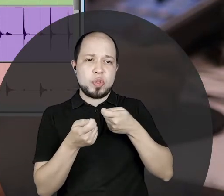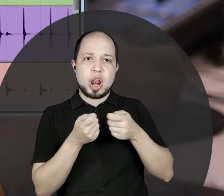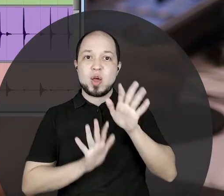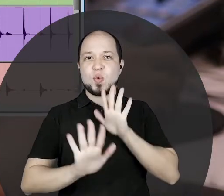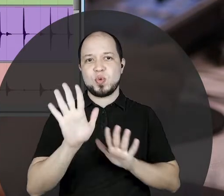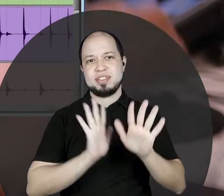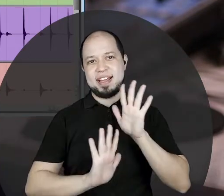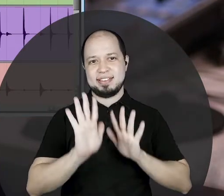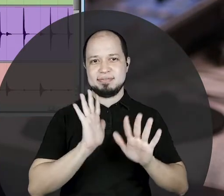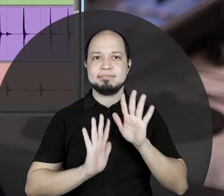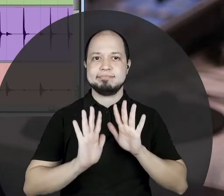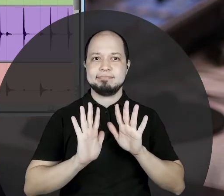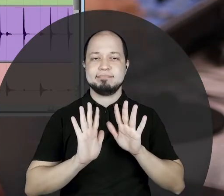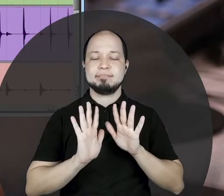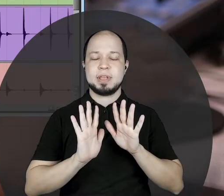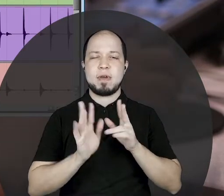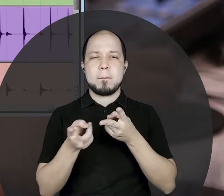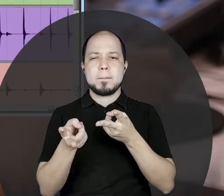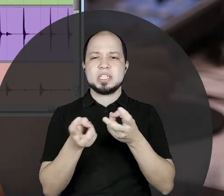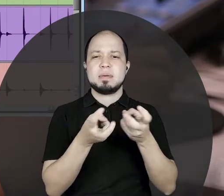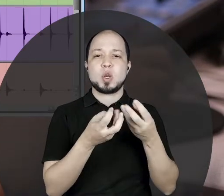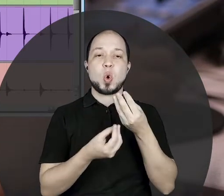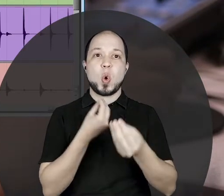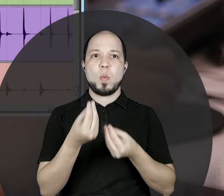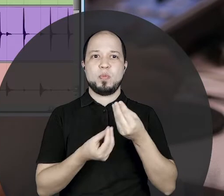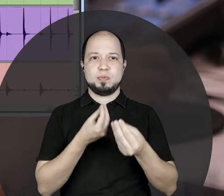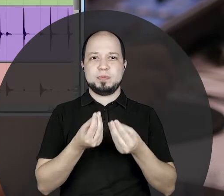gente vai sentindo.